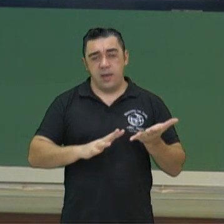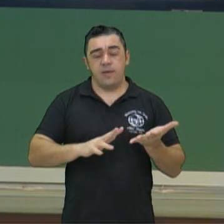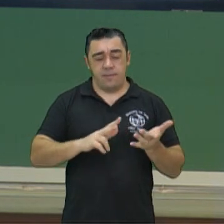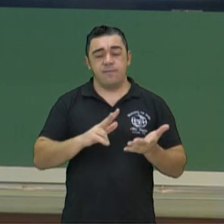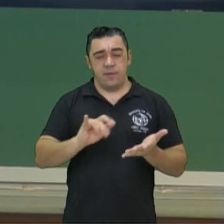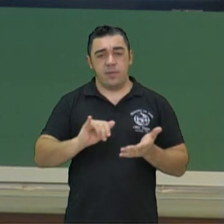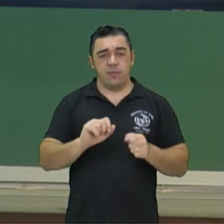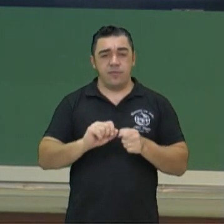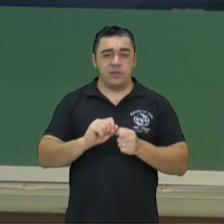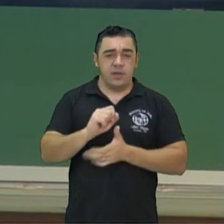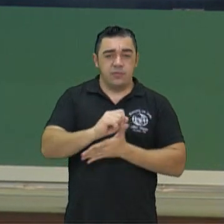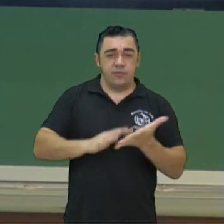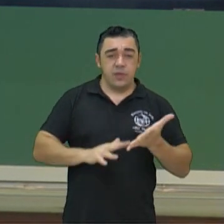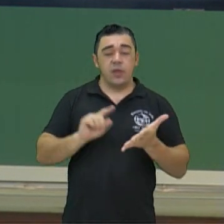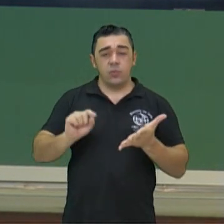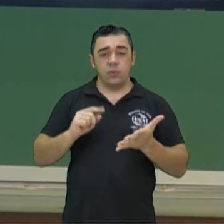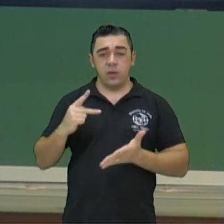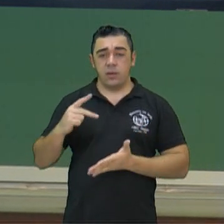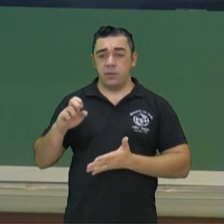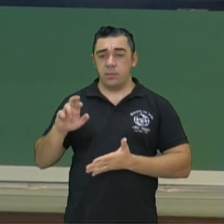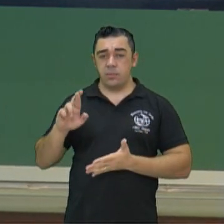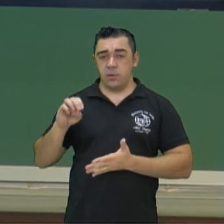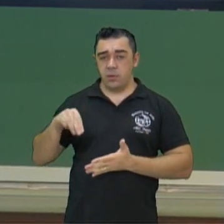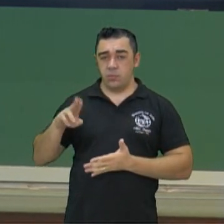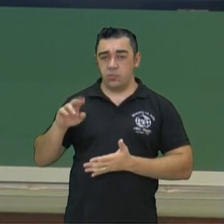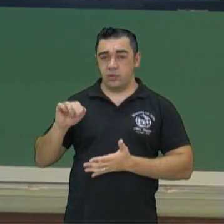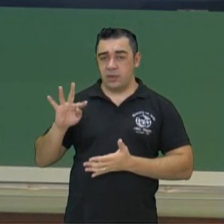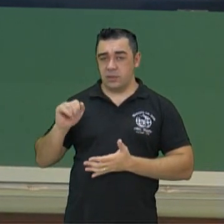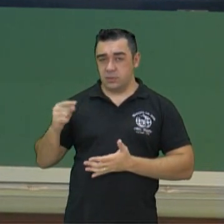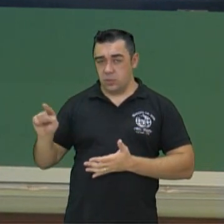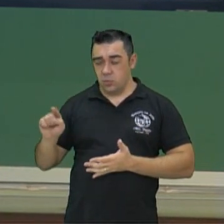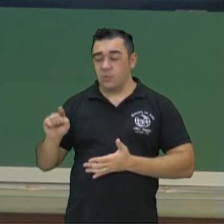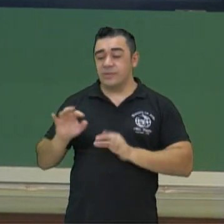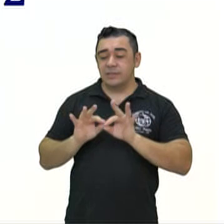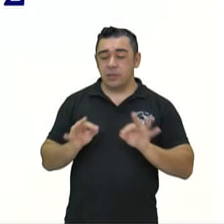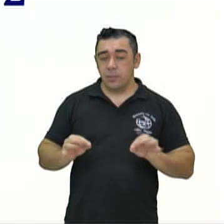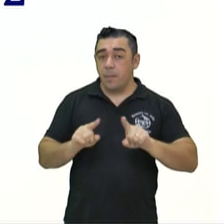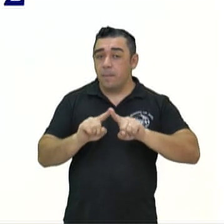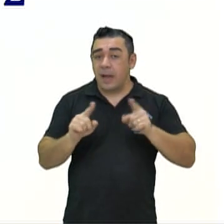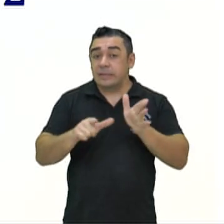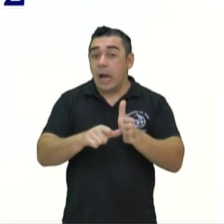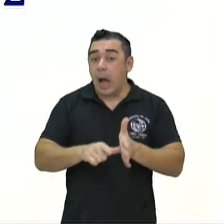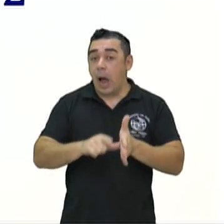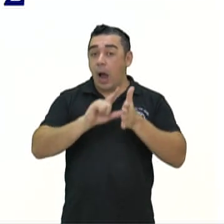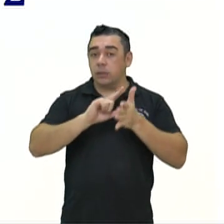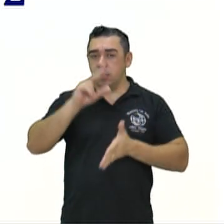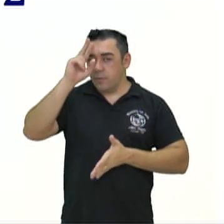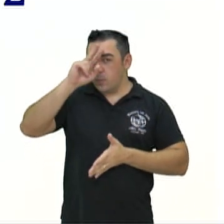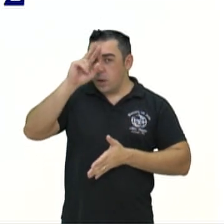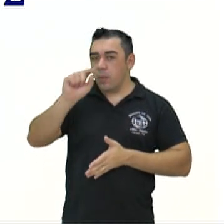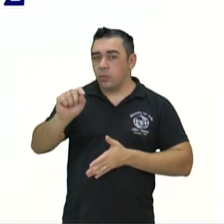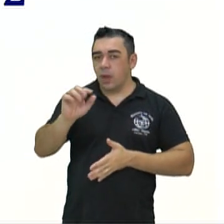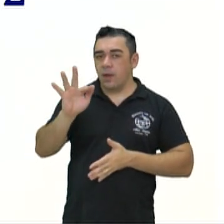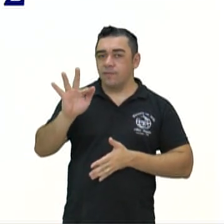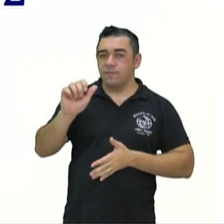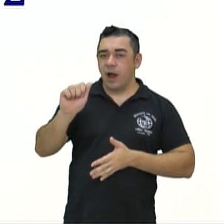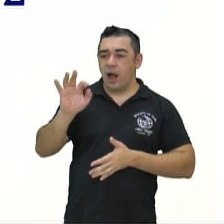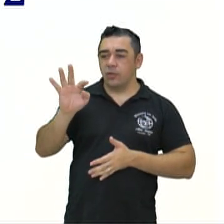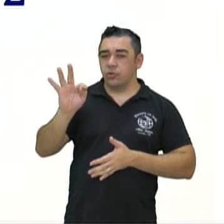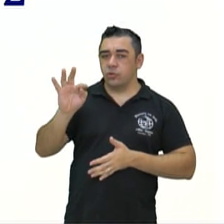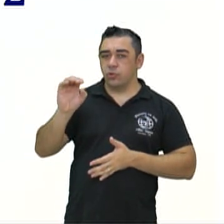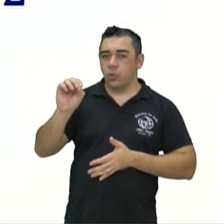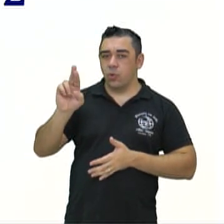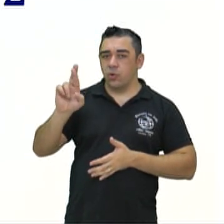resolver problemas de permutação simples. Mas antes disso, vamos relembrar o fatorial? O que